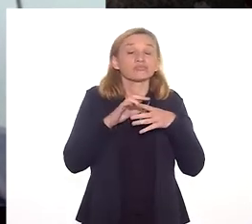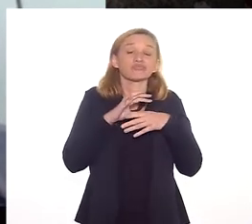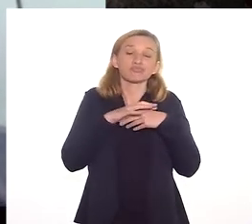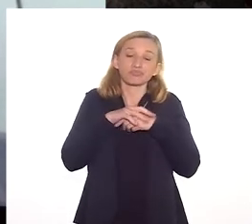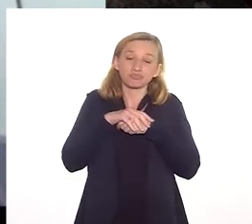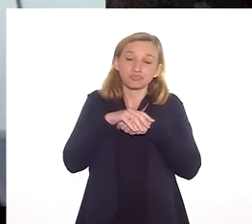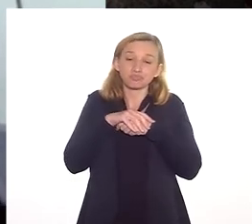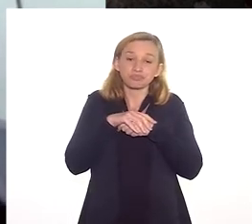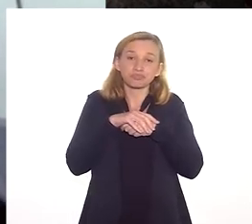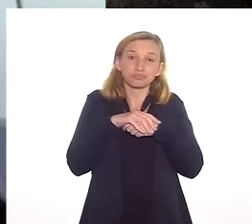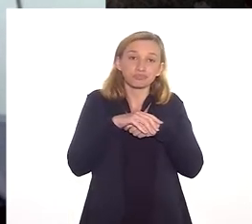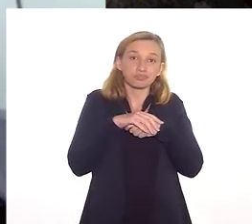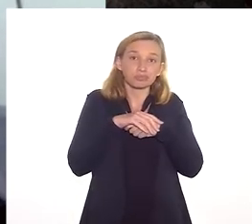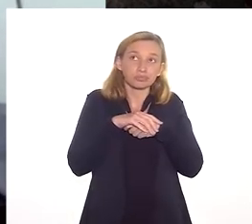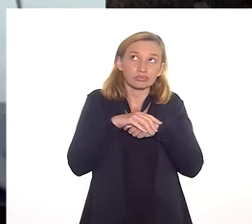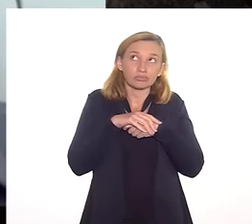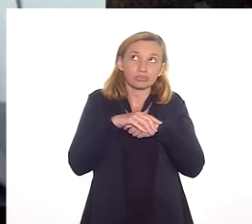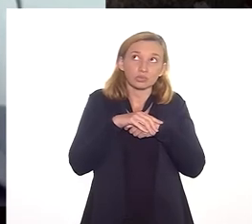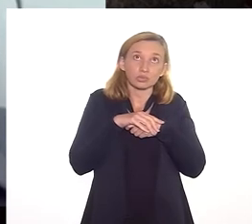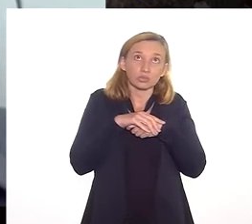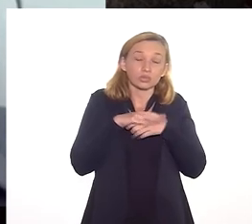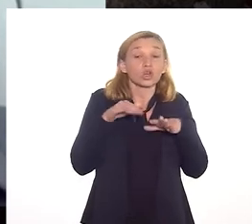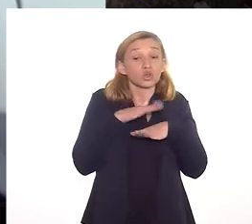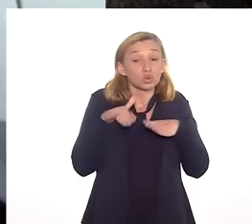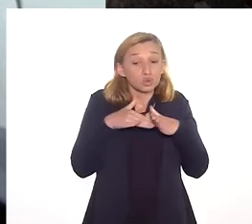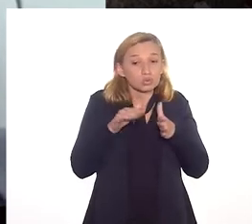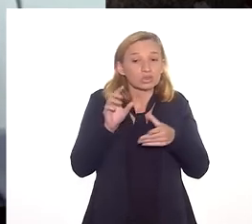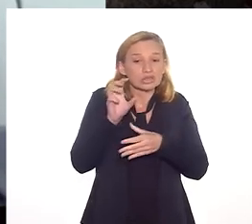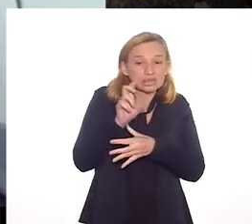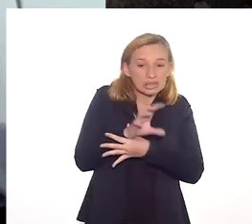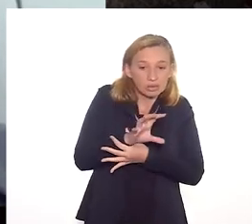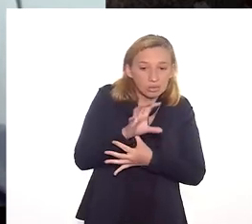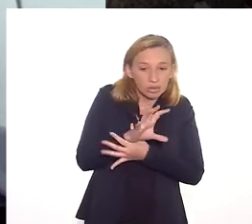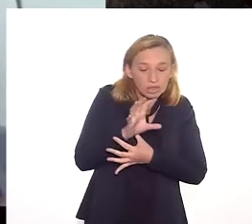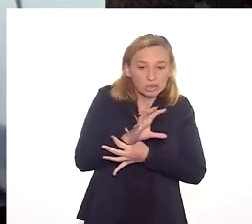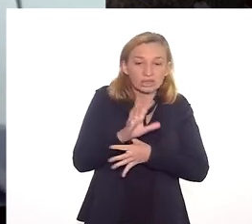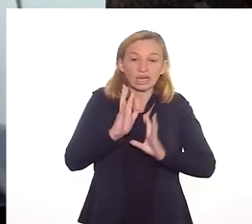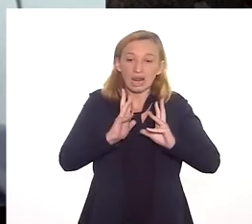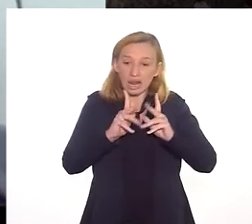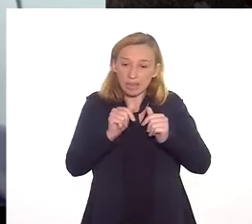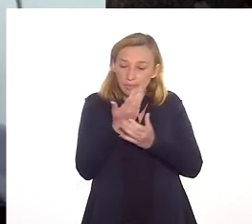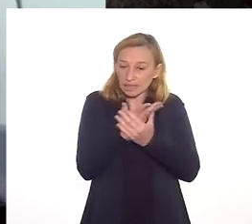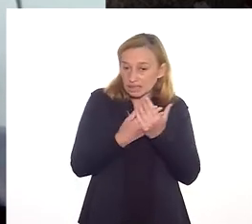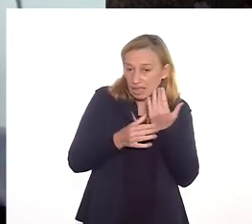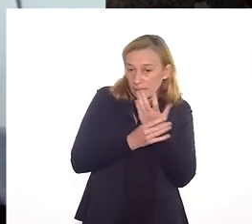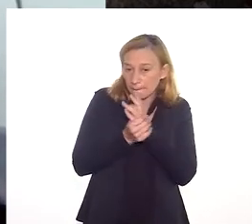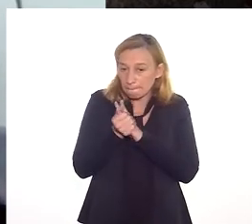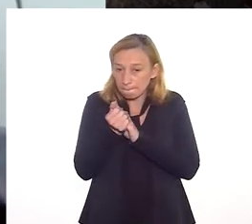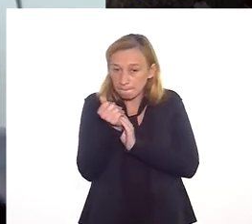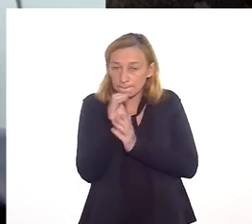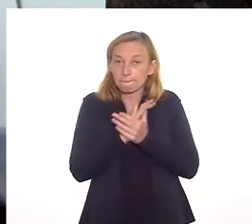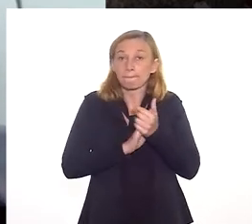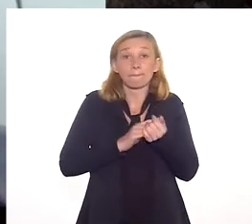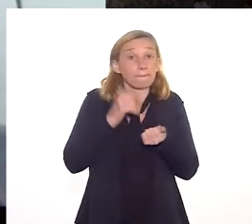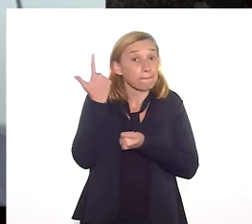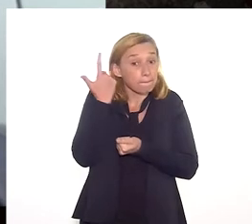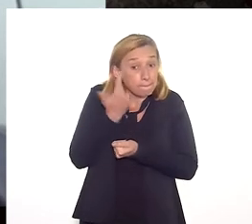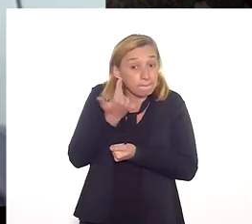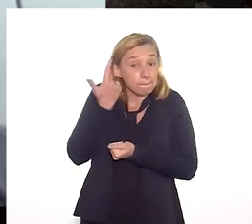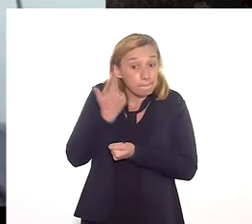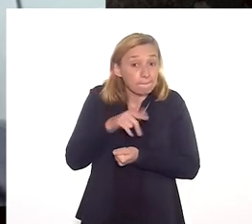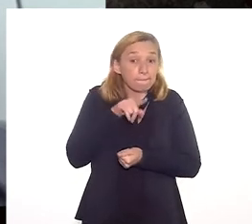disso, também a toda a proteção e a higienização da mão. A forma mais